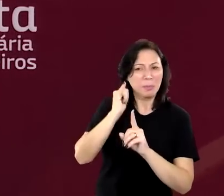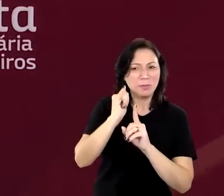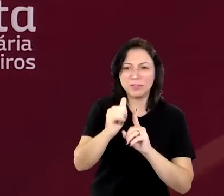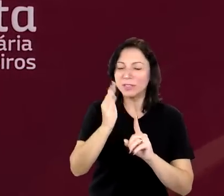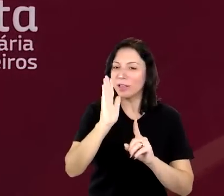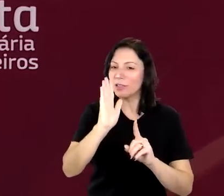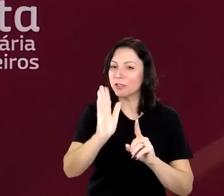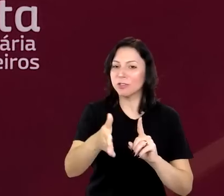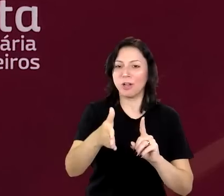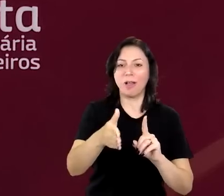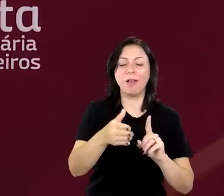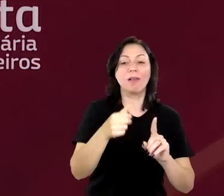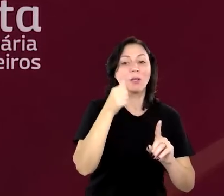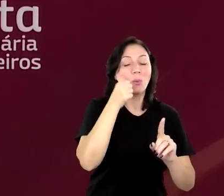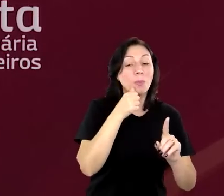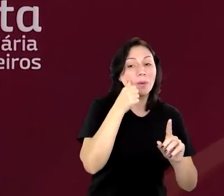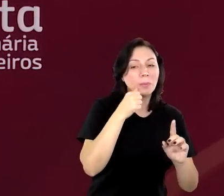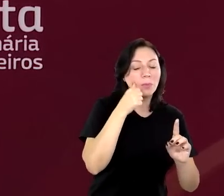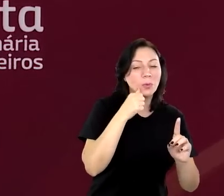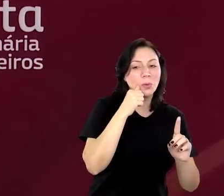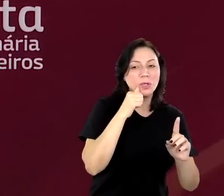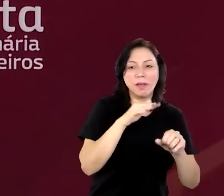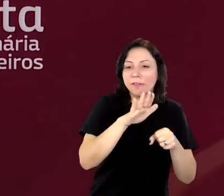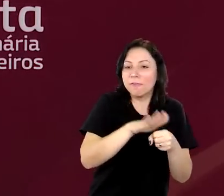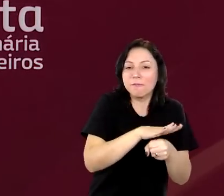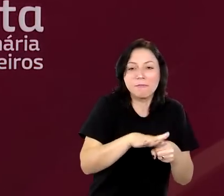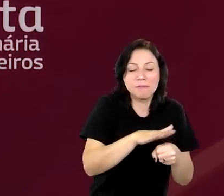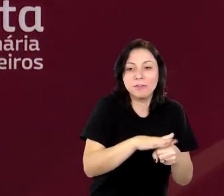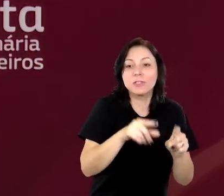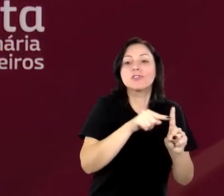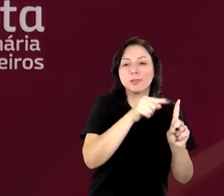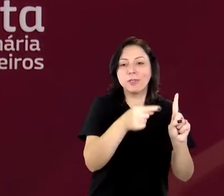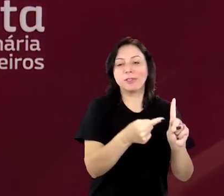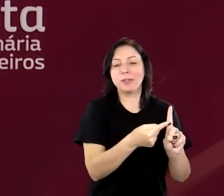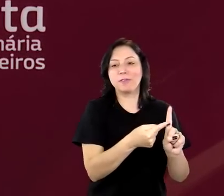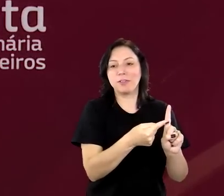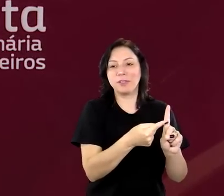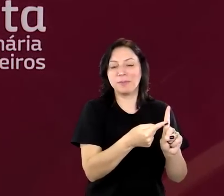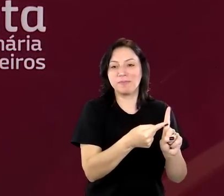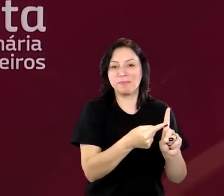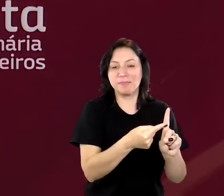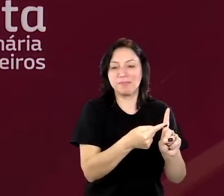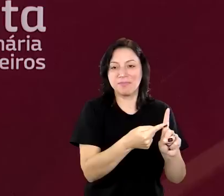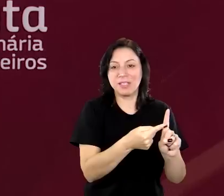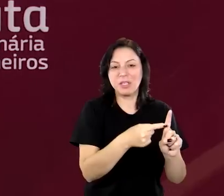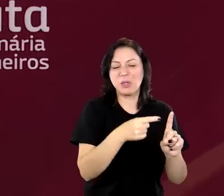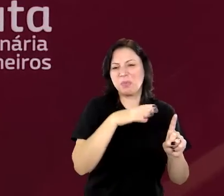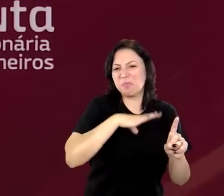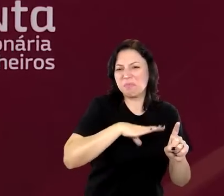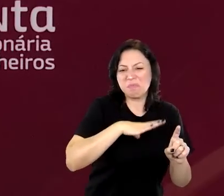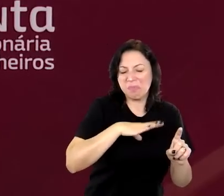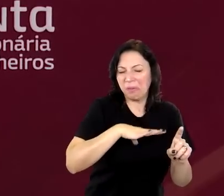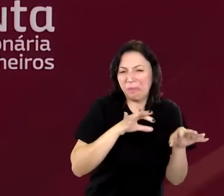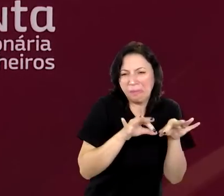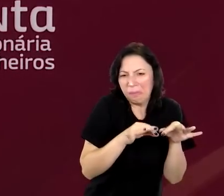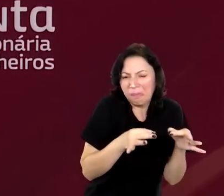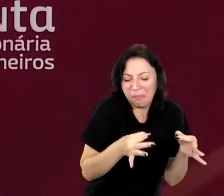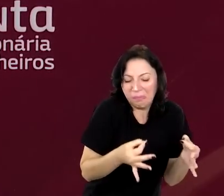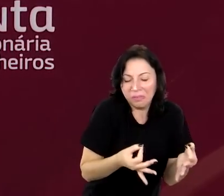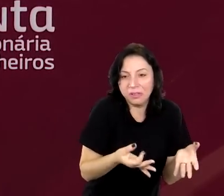Cidade pequenina, cidade insignificante, mas Deus tinha um plano, um projeto para a